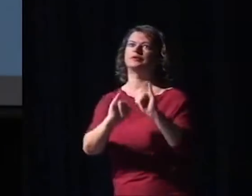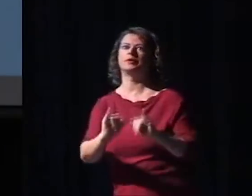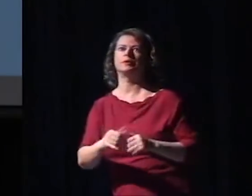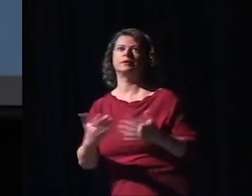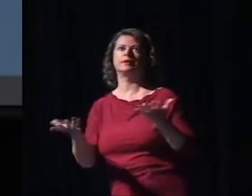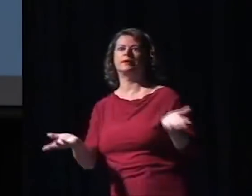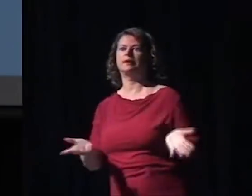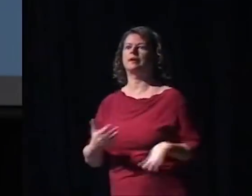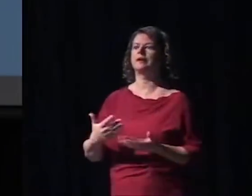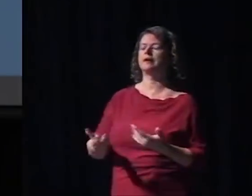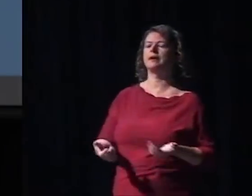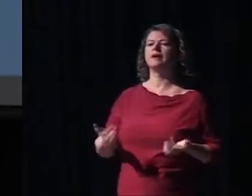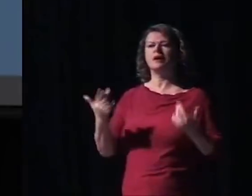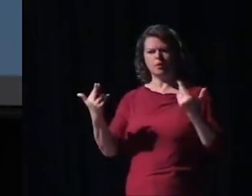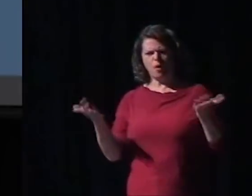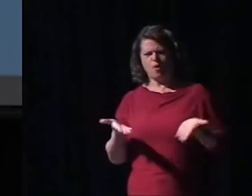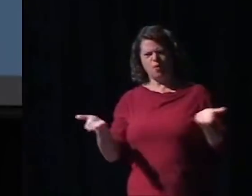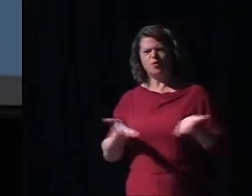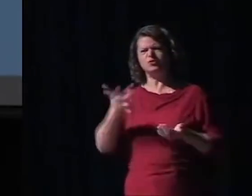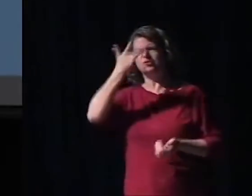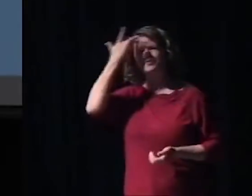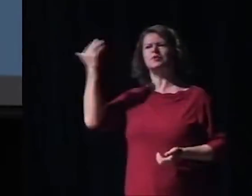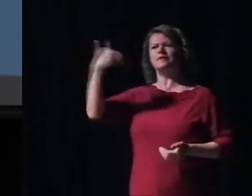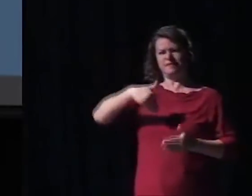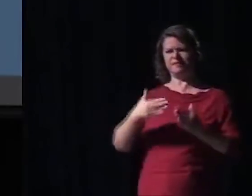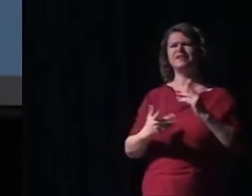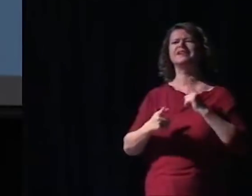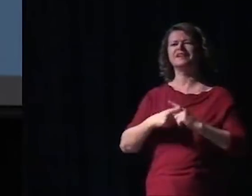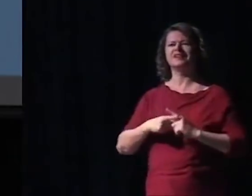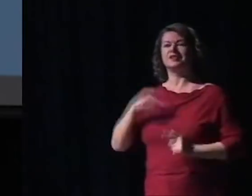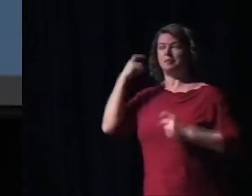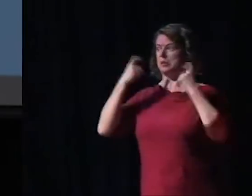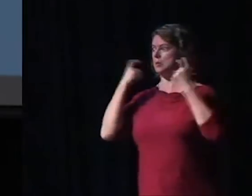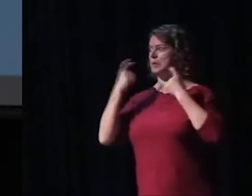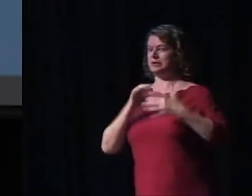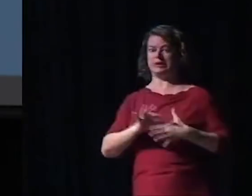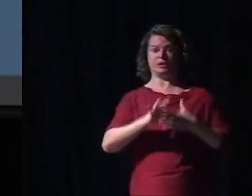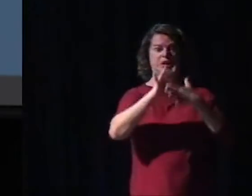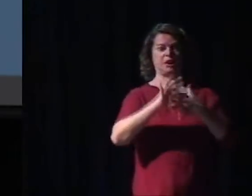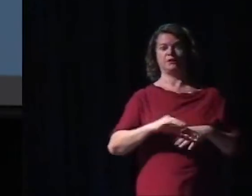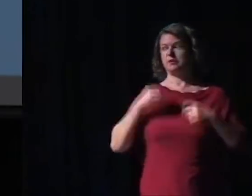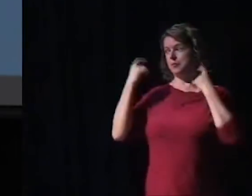de pastor, de profeta, do que ser pastor, do que ser profeta.